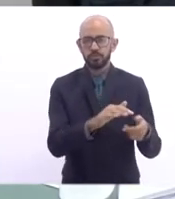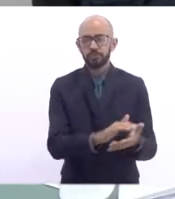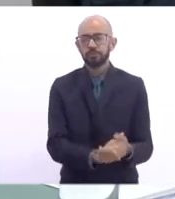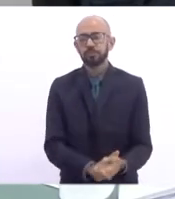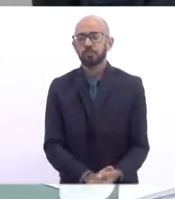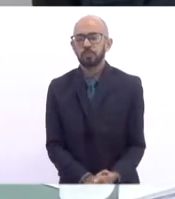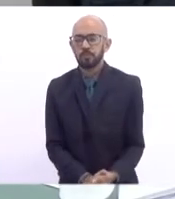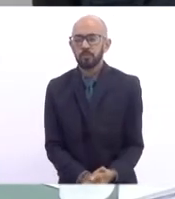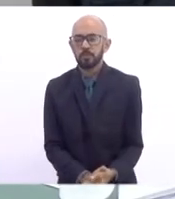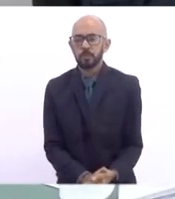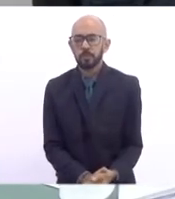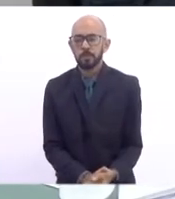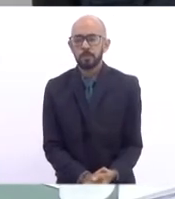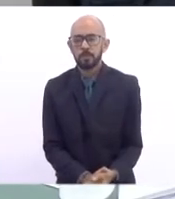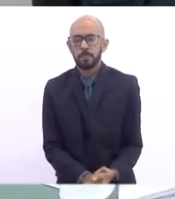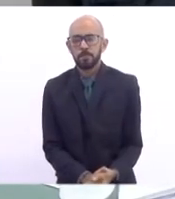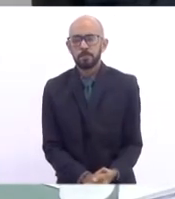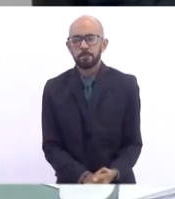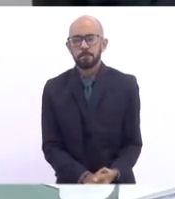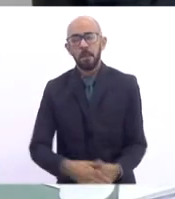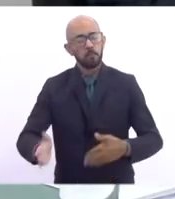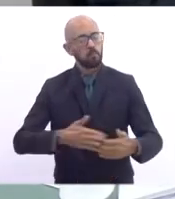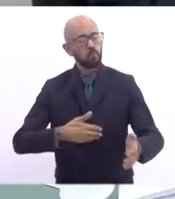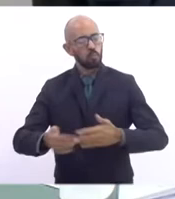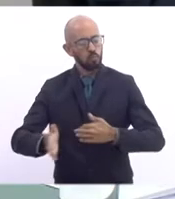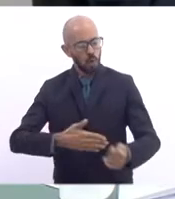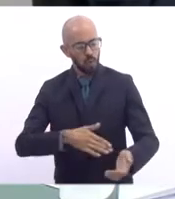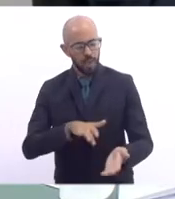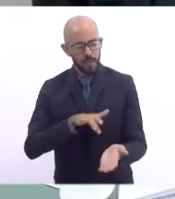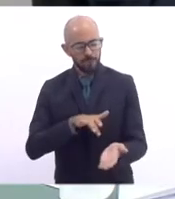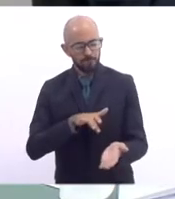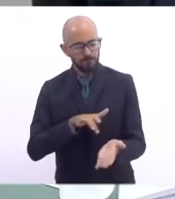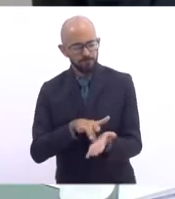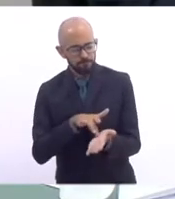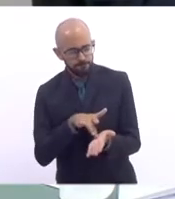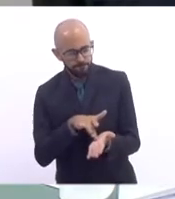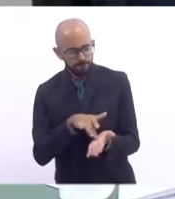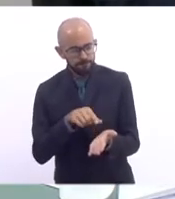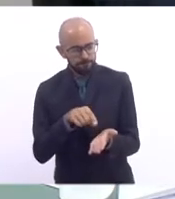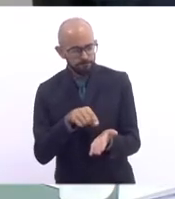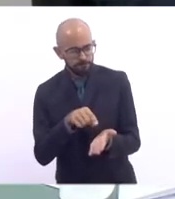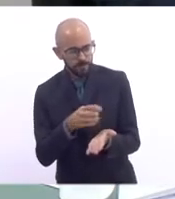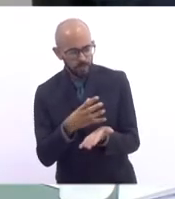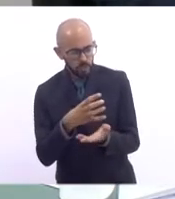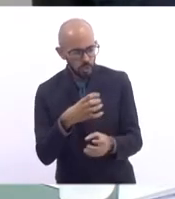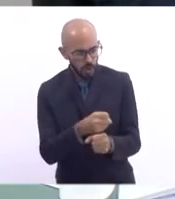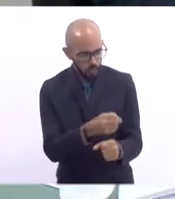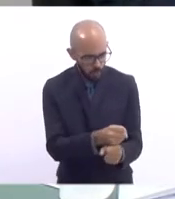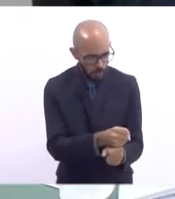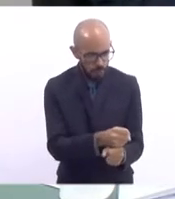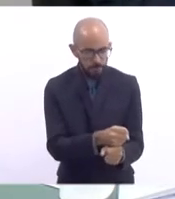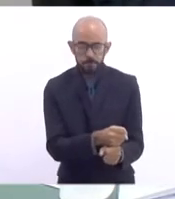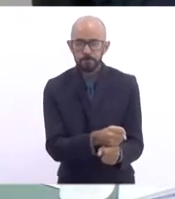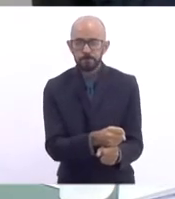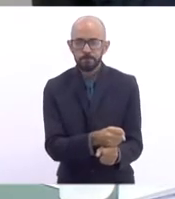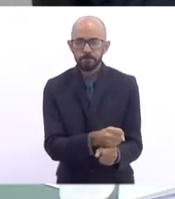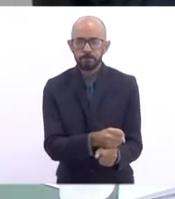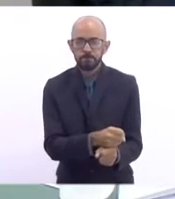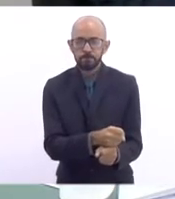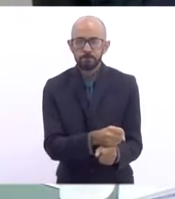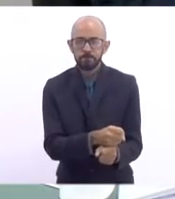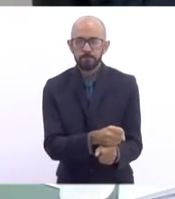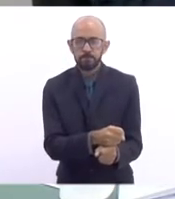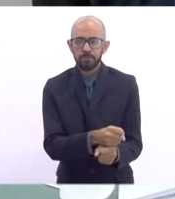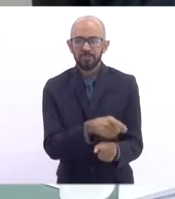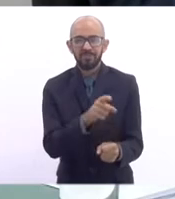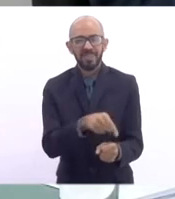eu acho que qualquer simulação mês por novinha tudo isso é importante mas é uma obra